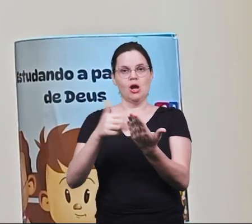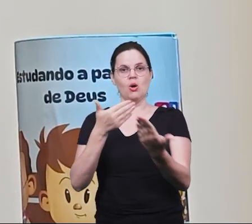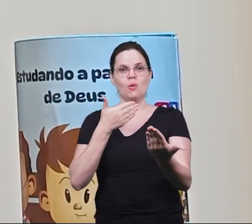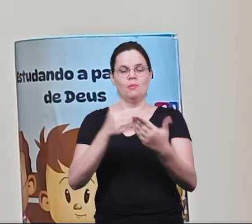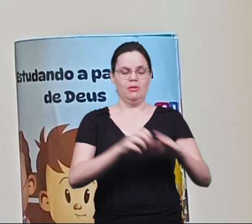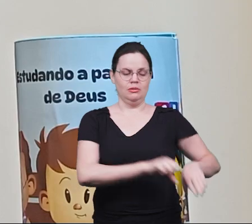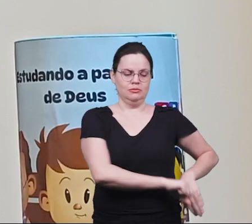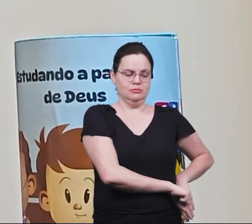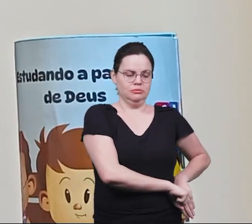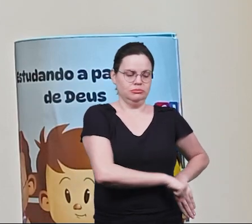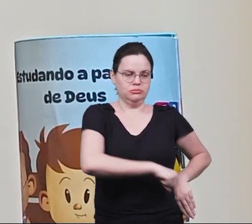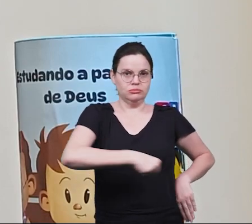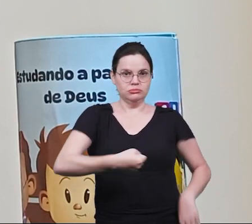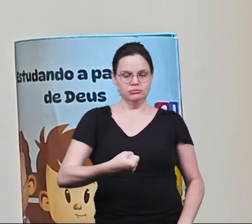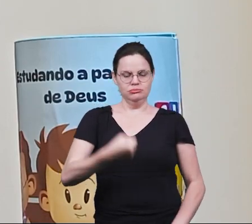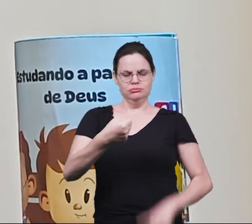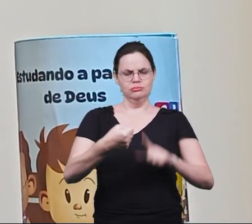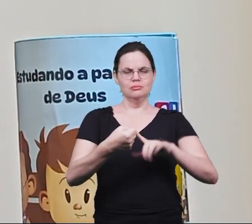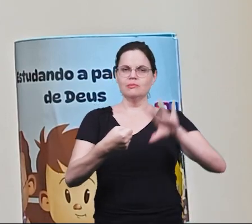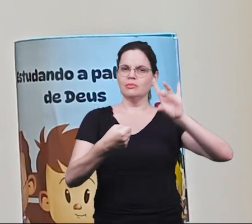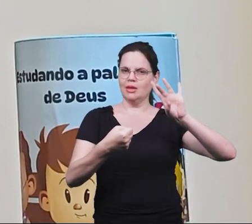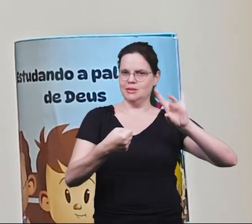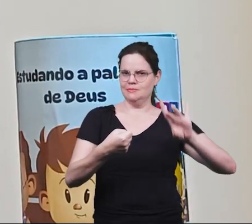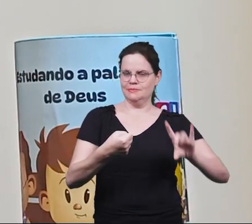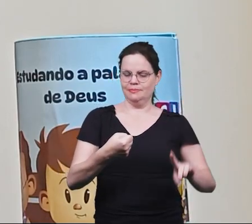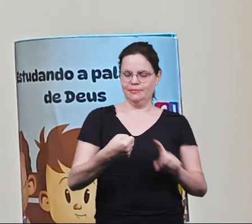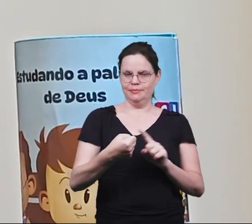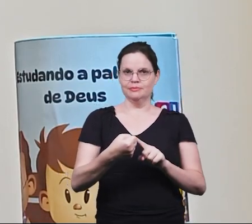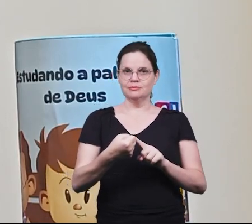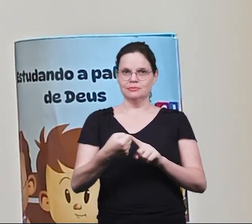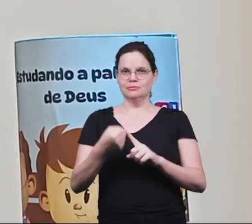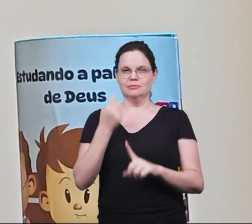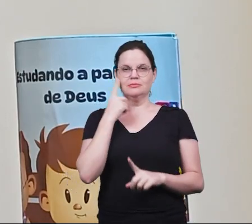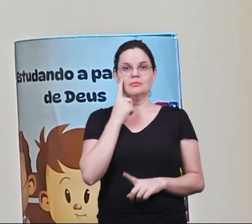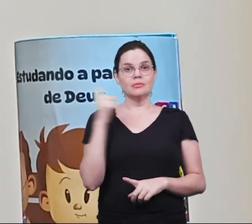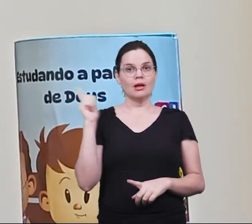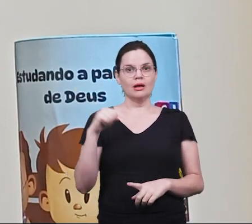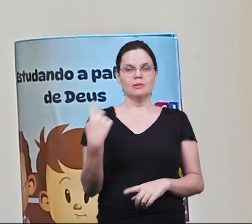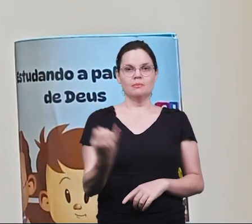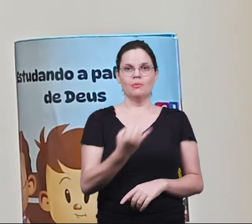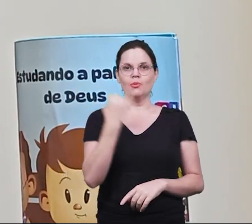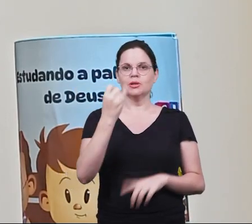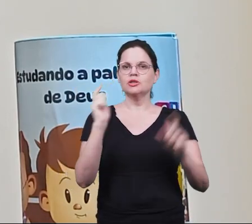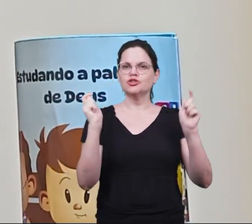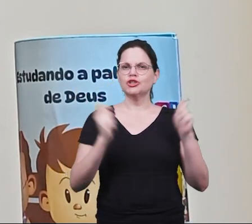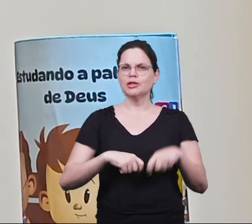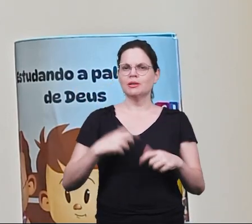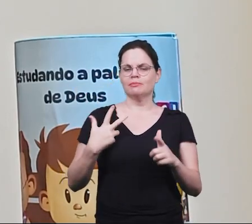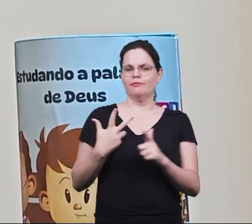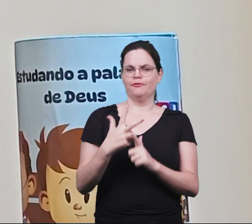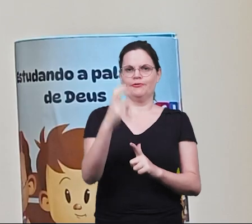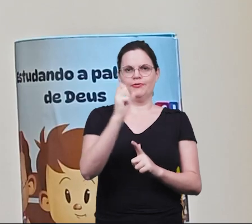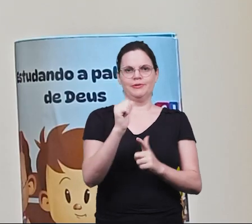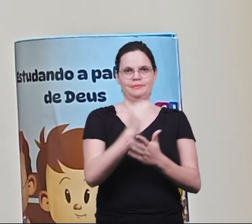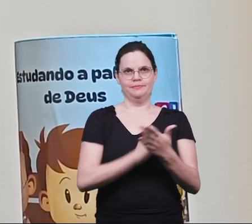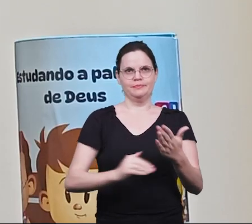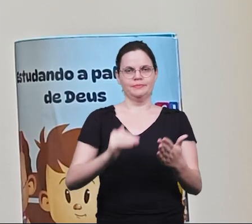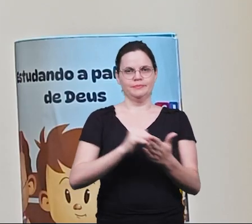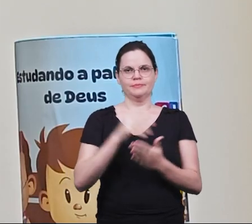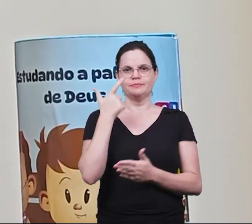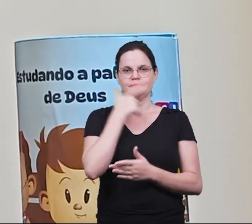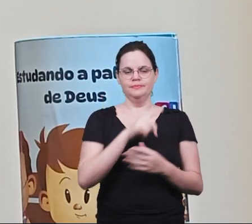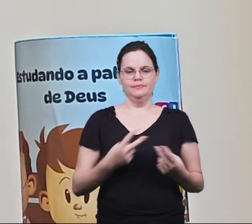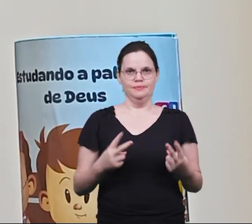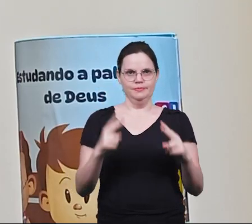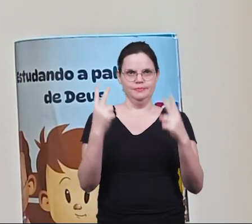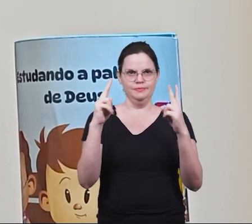uma espada especial, importante, para que possamos vencer todas as coisas e